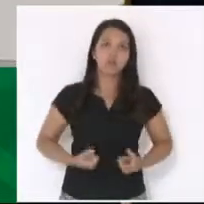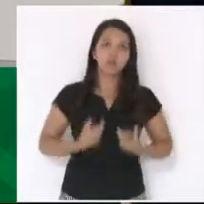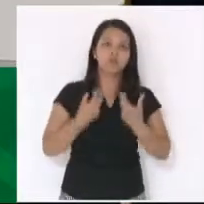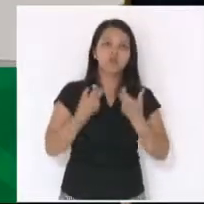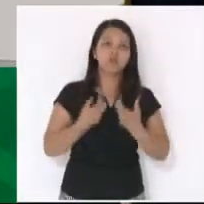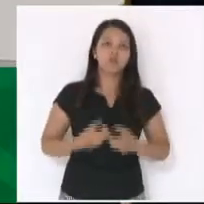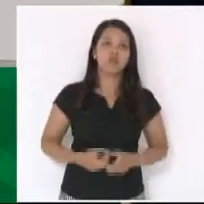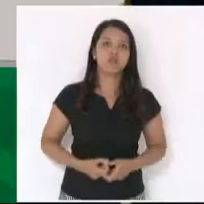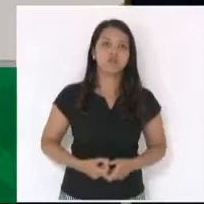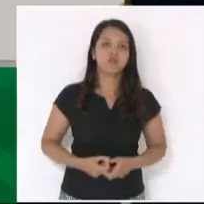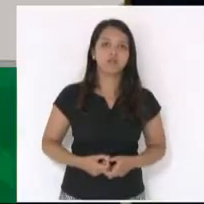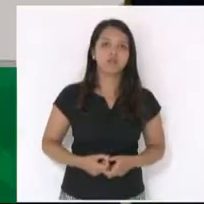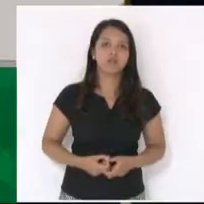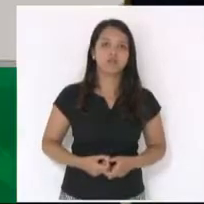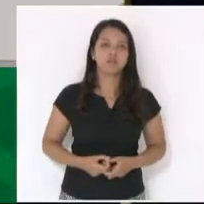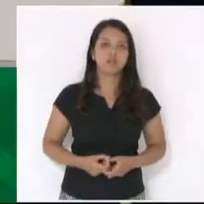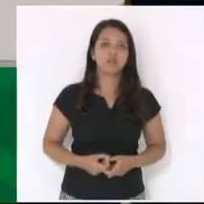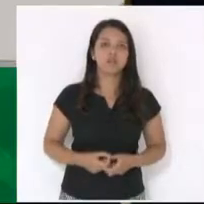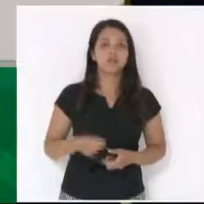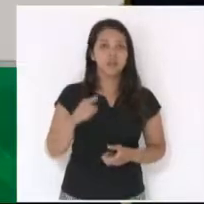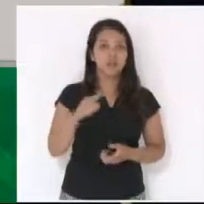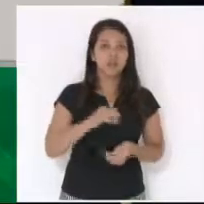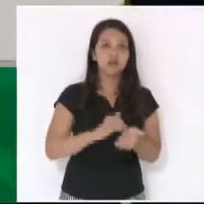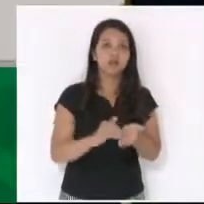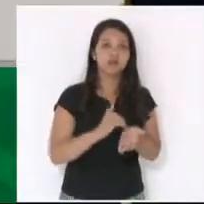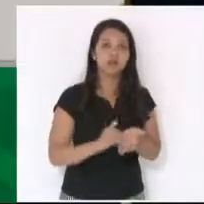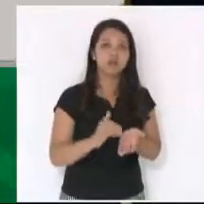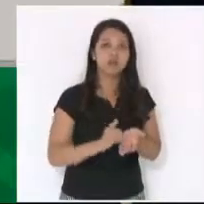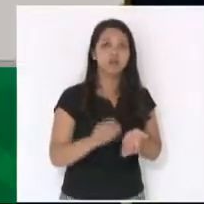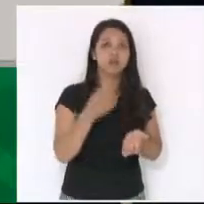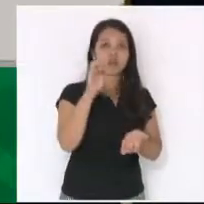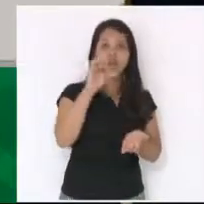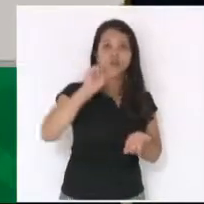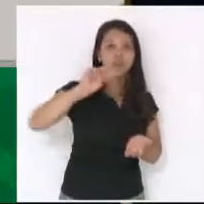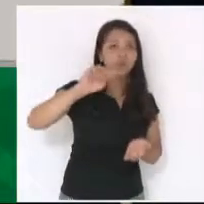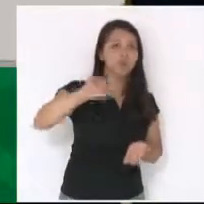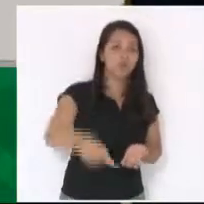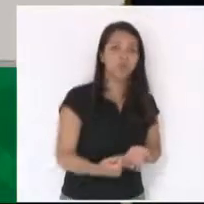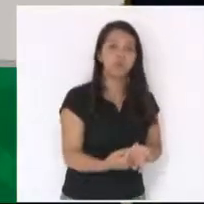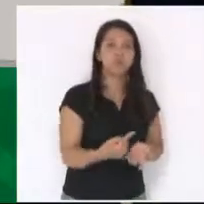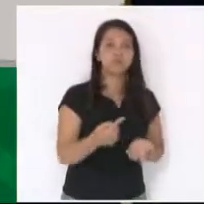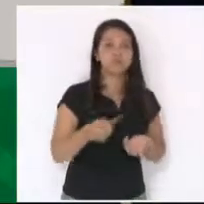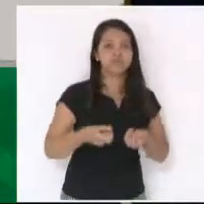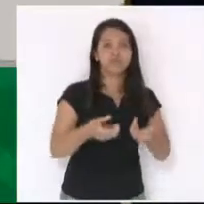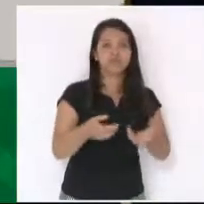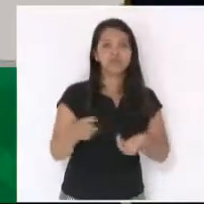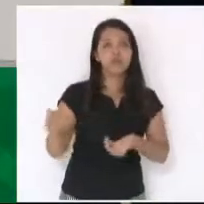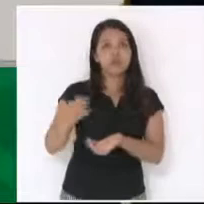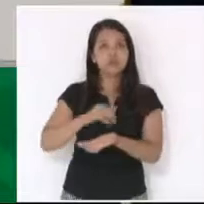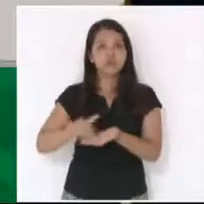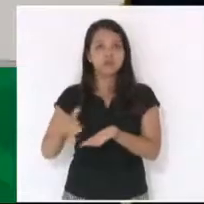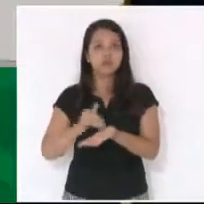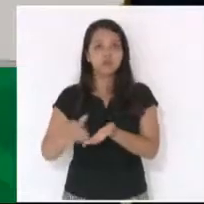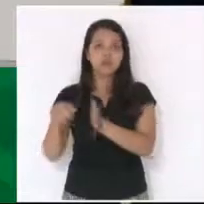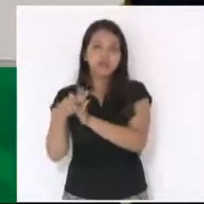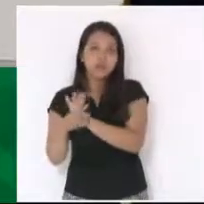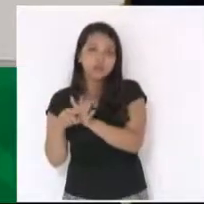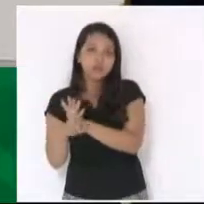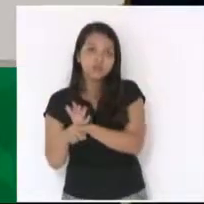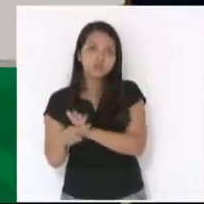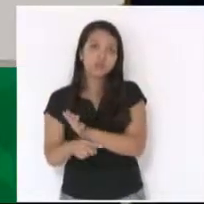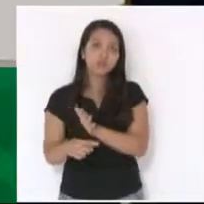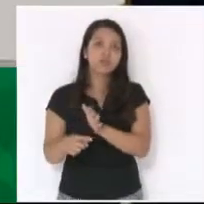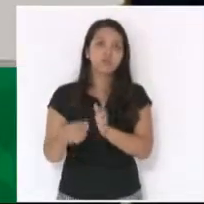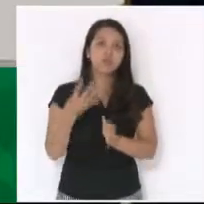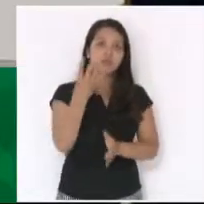milhões na Secretaria Regional e uma secretaria que fiscalizou acompanhou aplicação